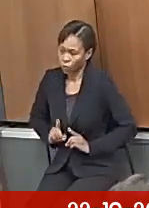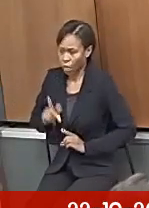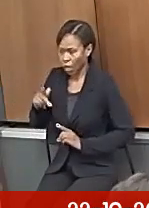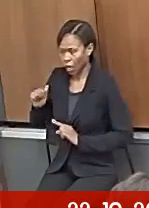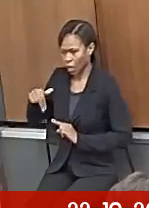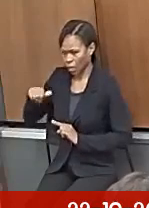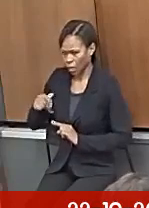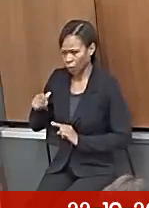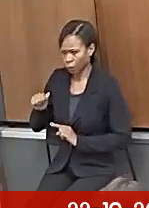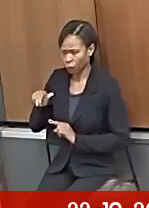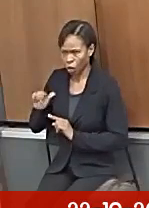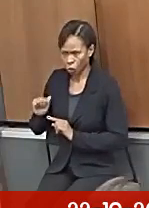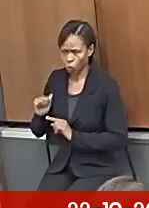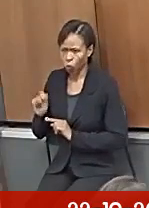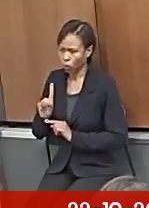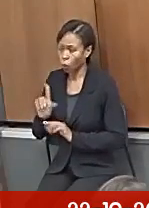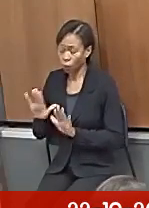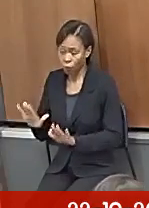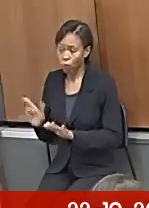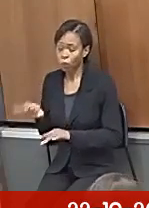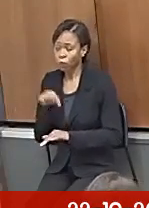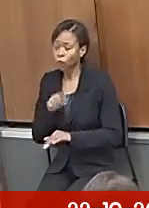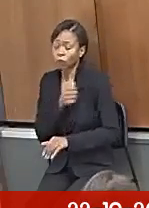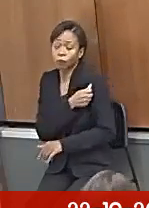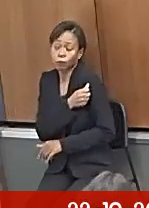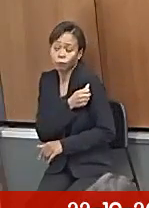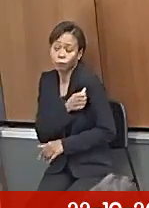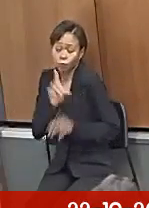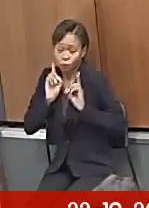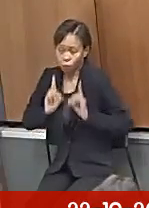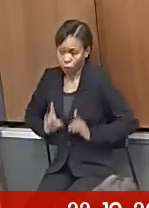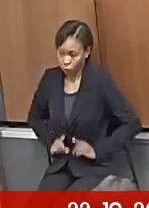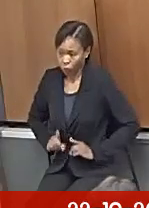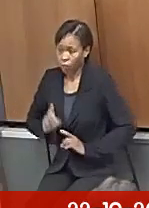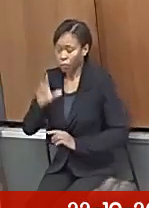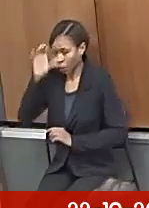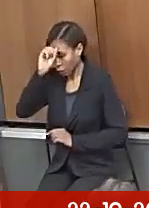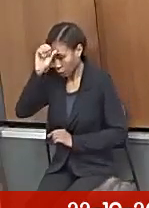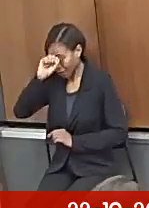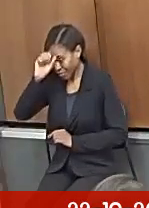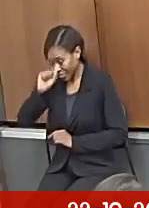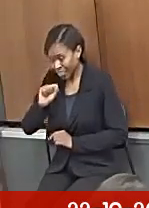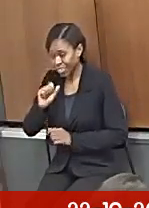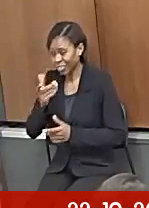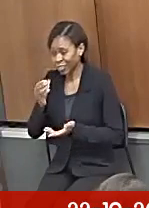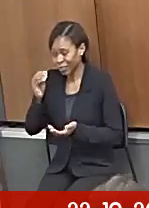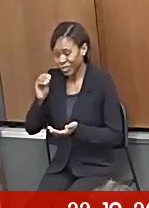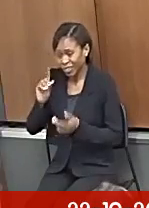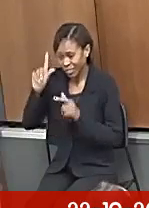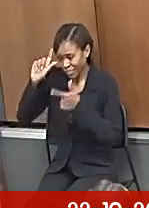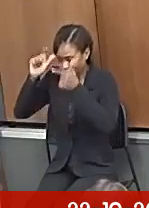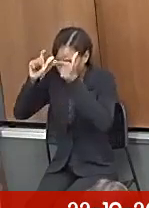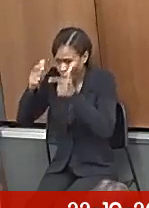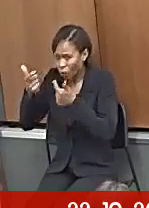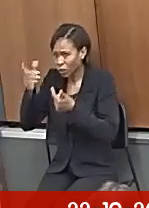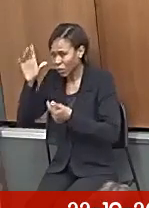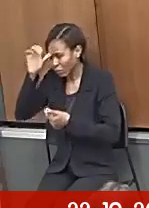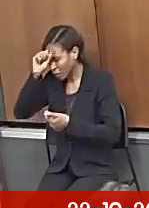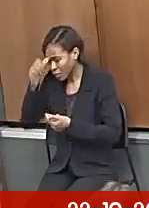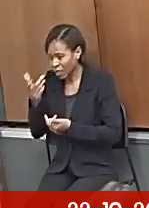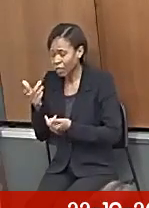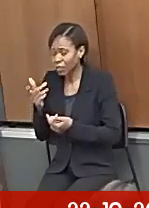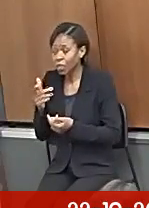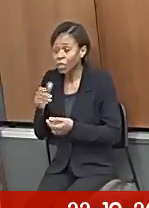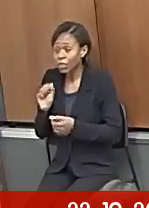Paula, do João, mas o aluno que tem deficiência de aprendizagem, a escola que tem o PDI, ela faz o